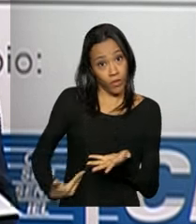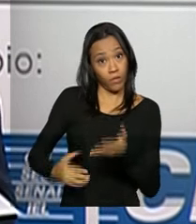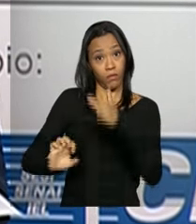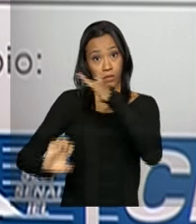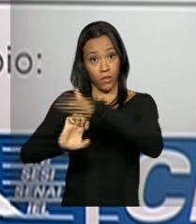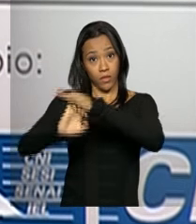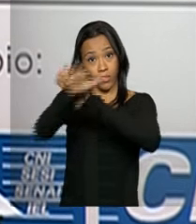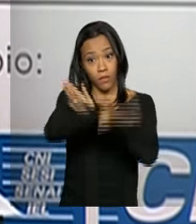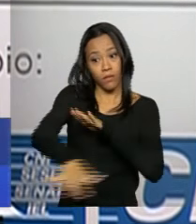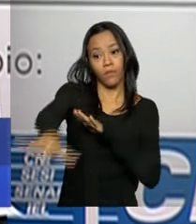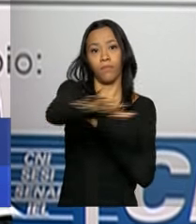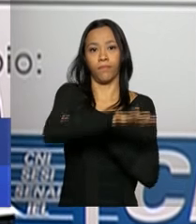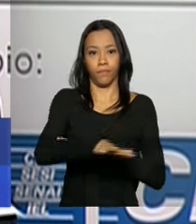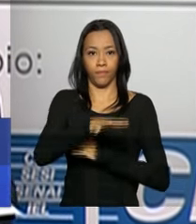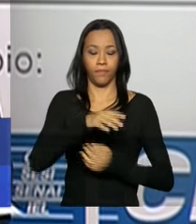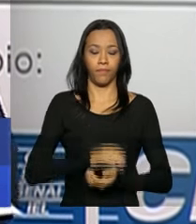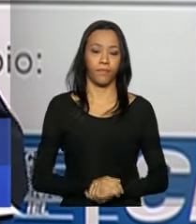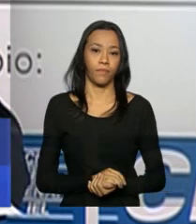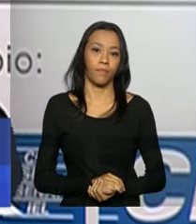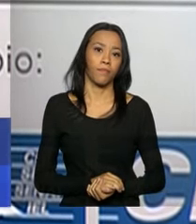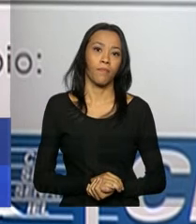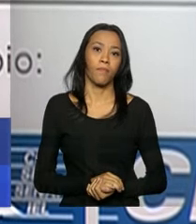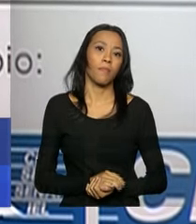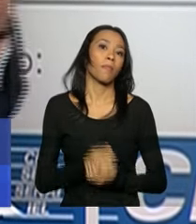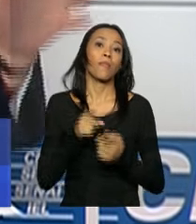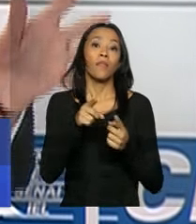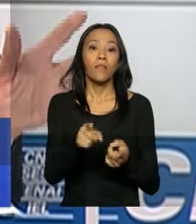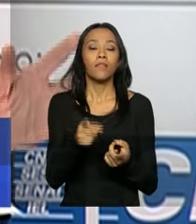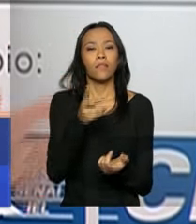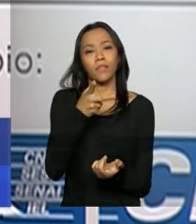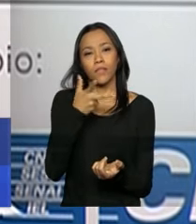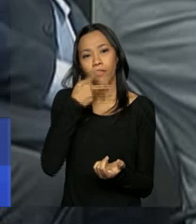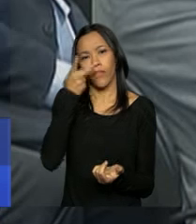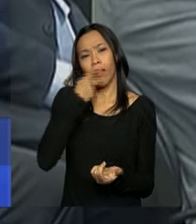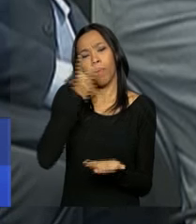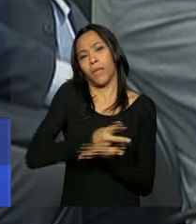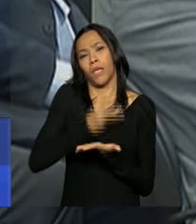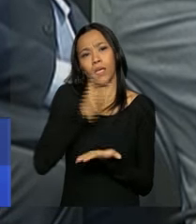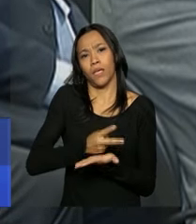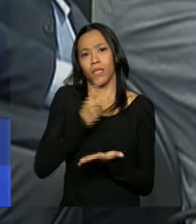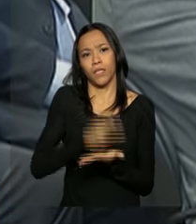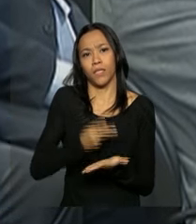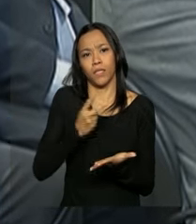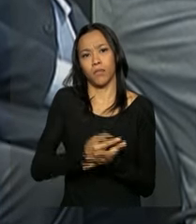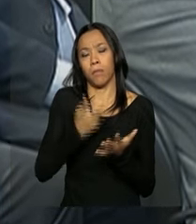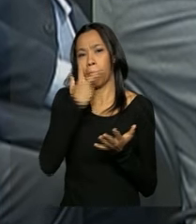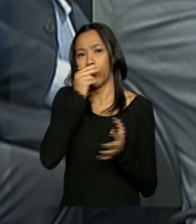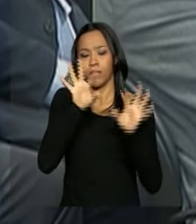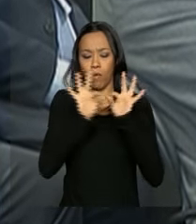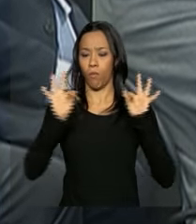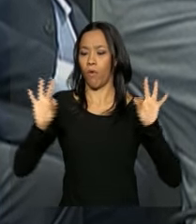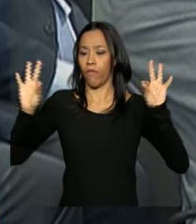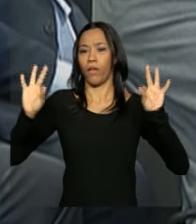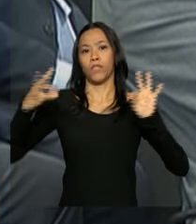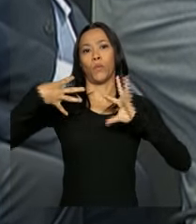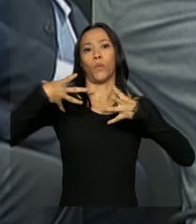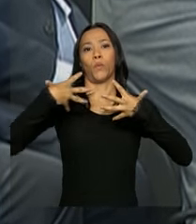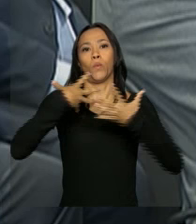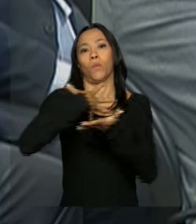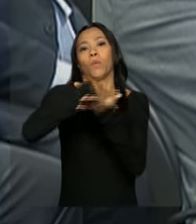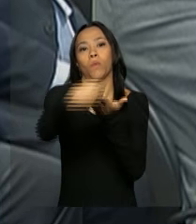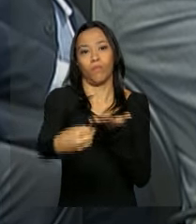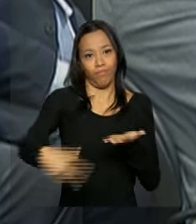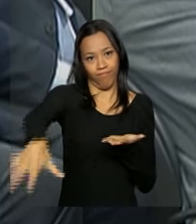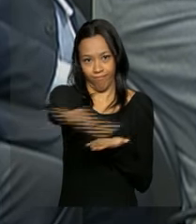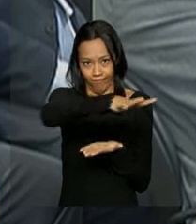produtivo sem ser piegas e sem ser repetitivo porque é uma frase quase Universal aquela história não pergunte o que